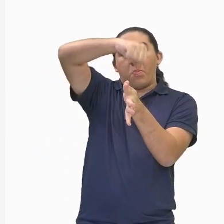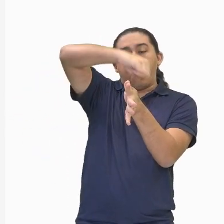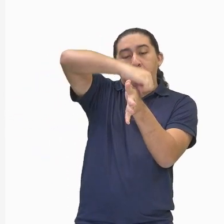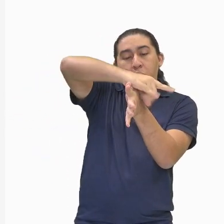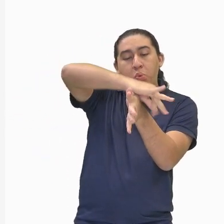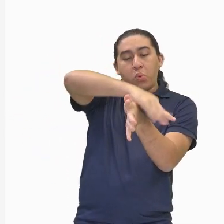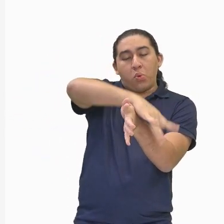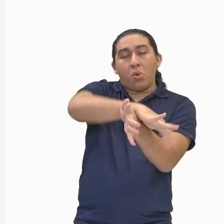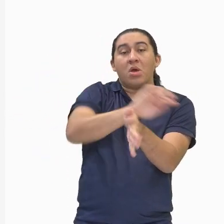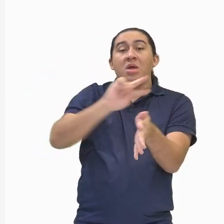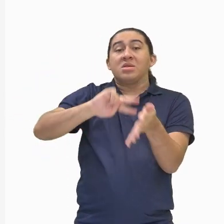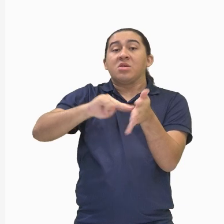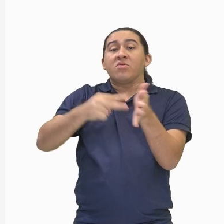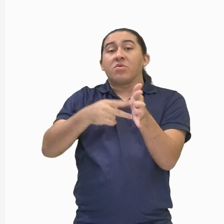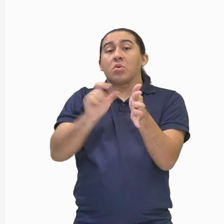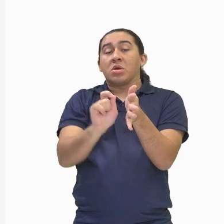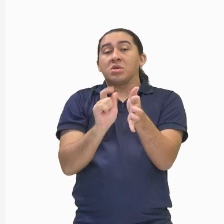faz